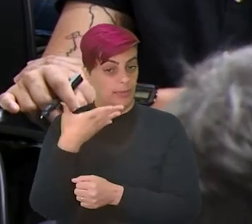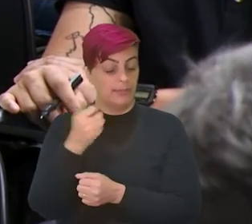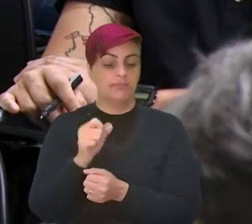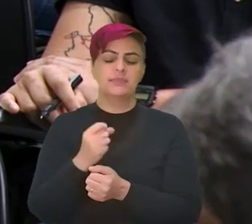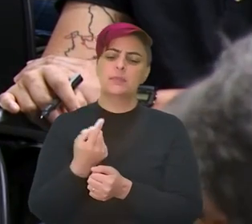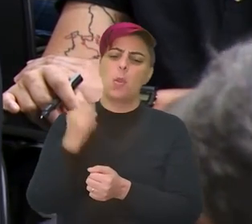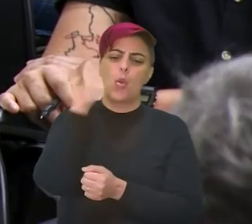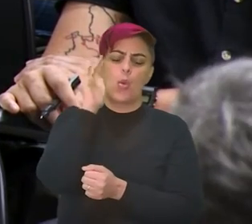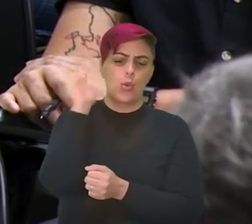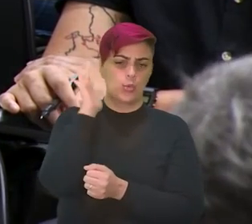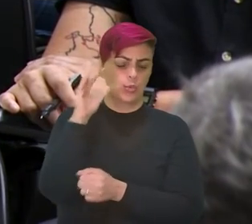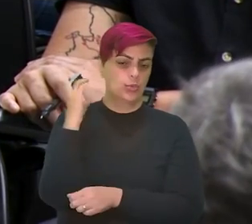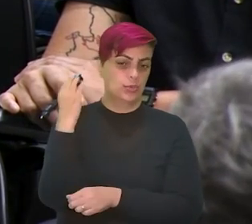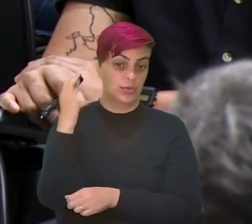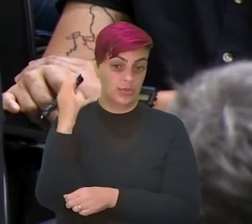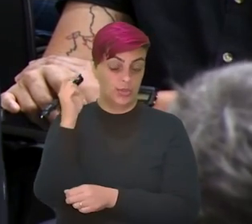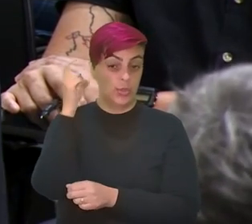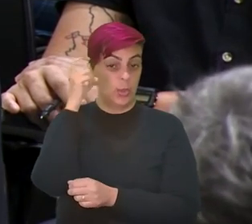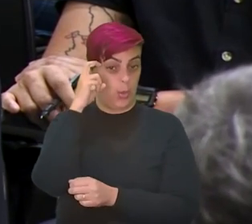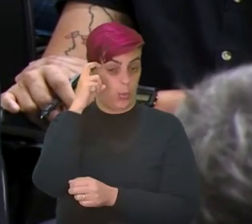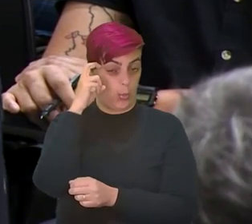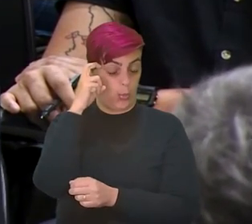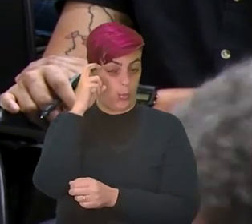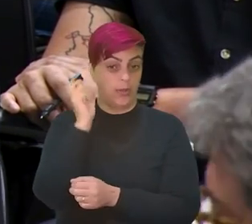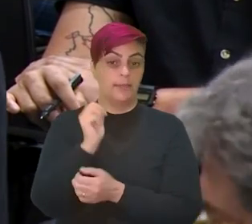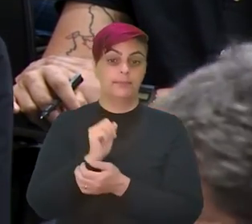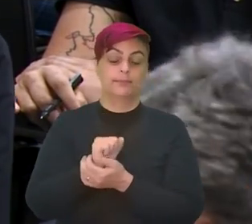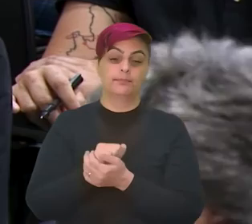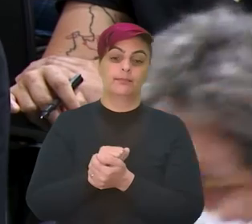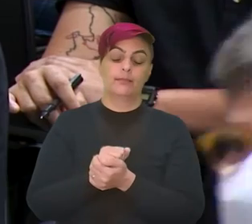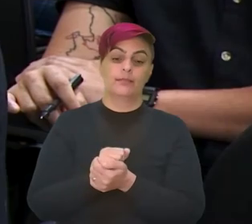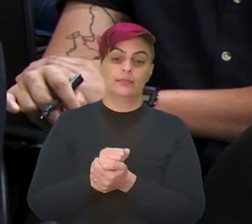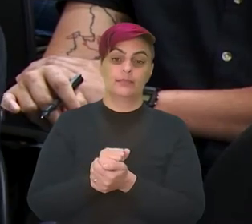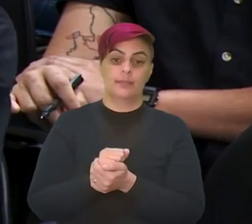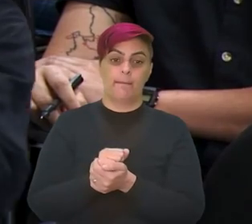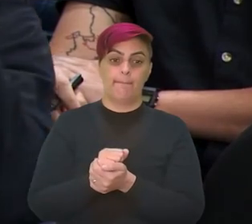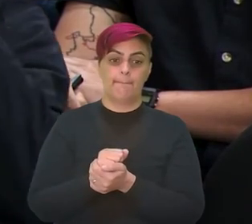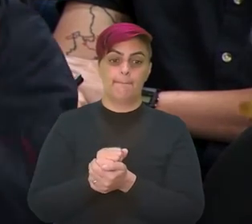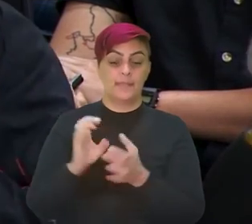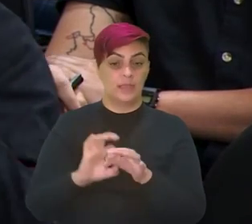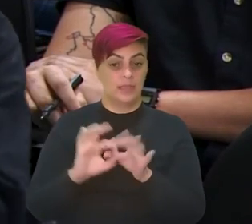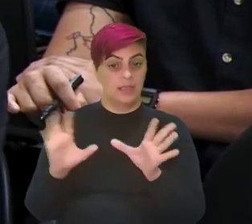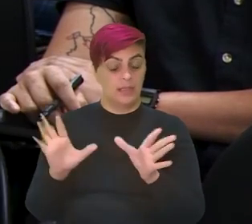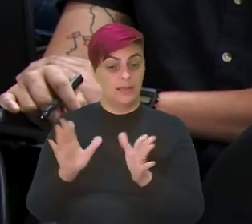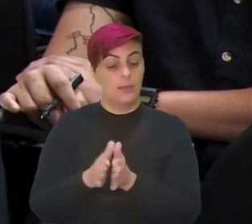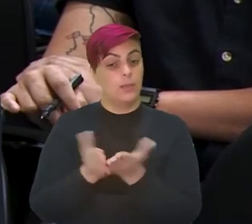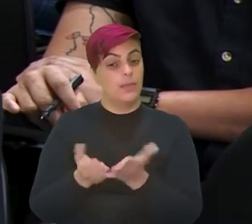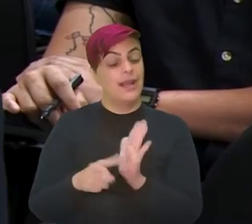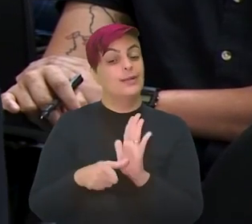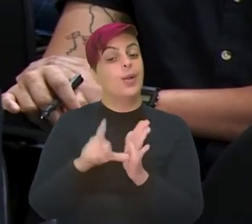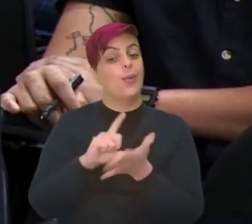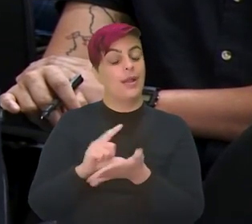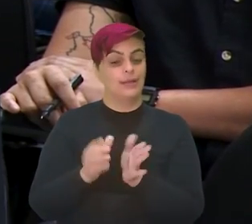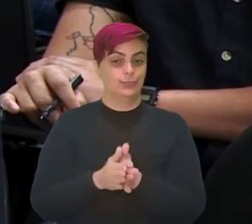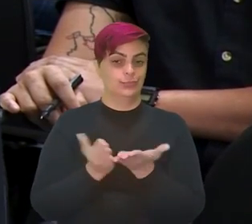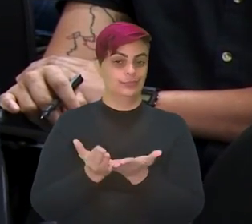é que uma teoria científica da cultura, que é um livro póstumo dele, foi publicado antes no Brasil do que